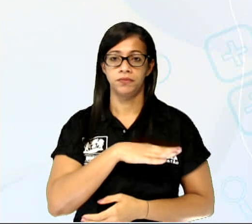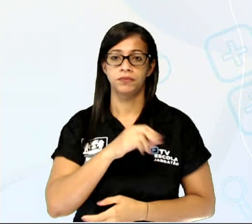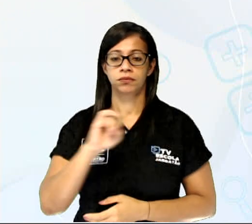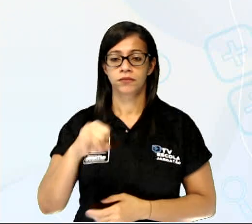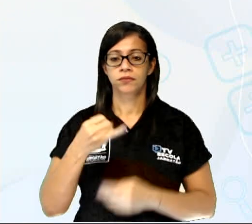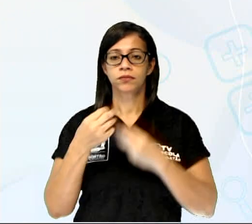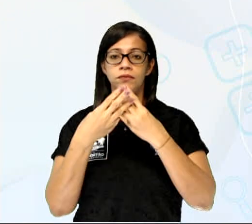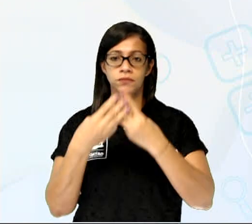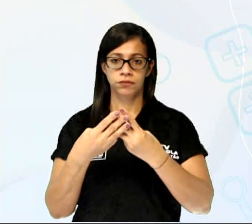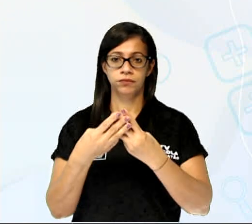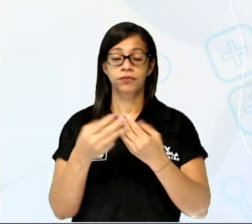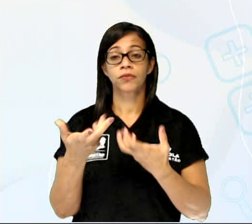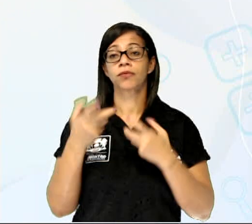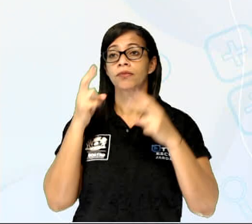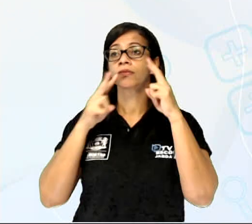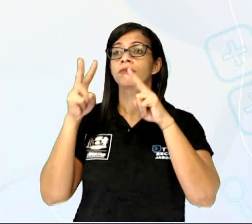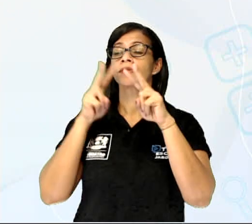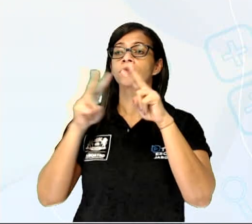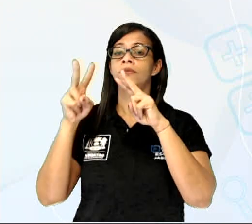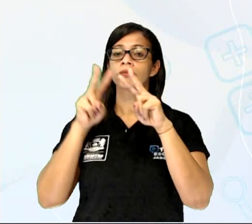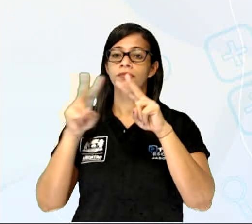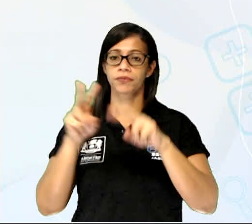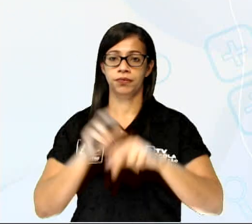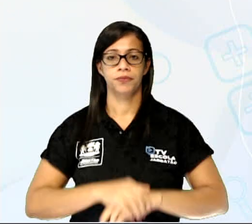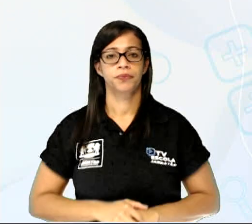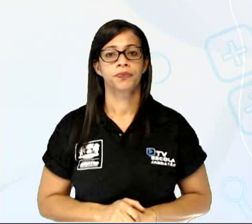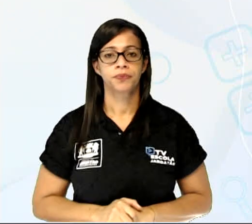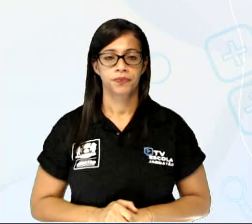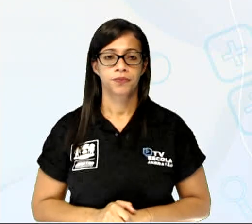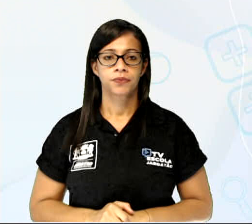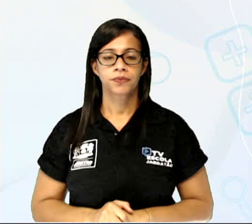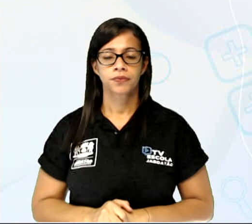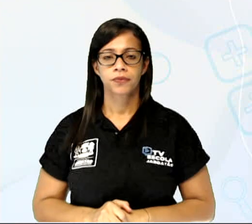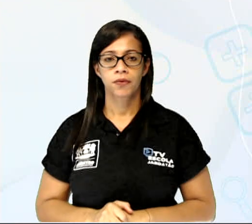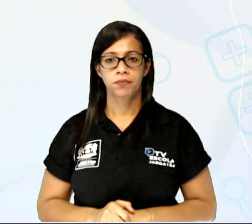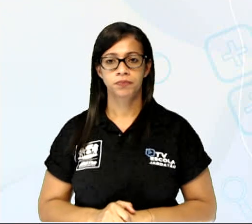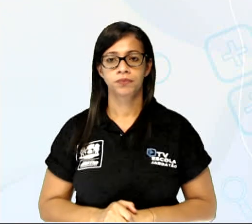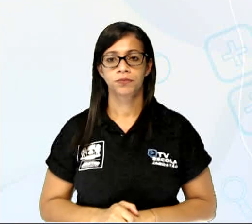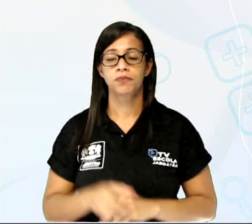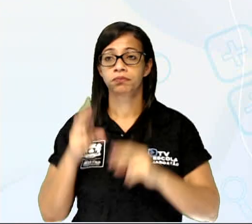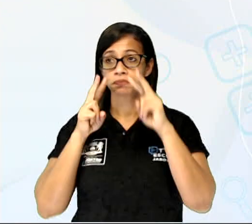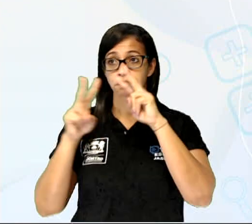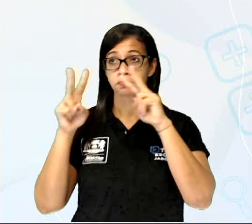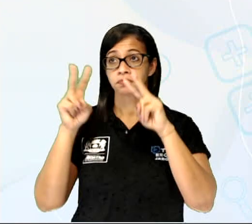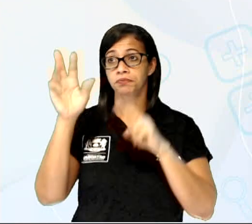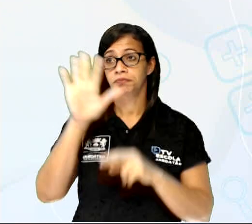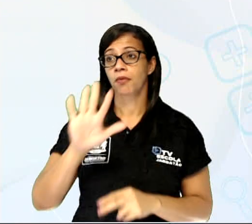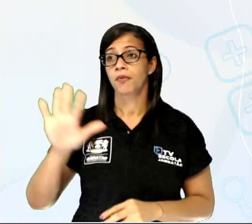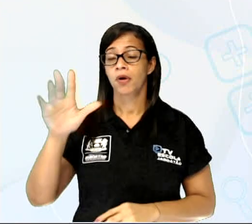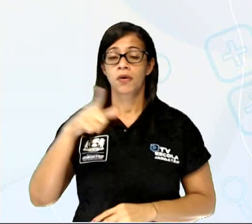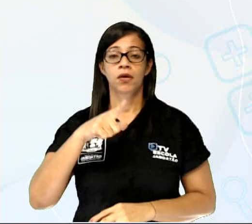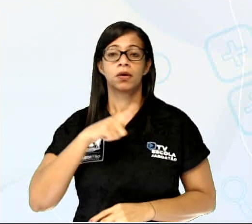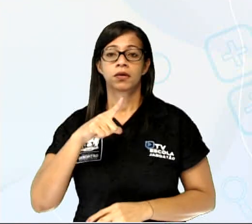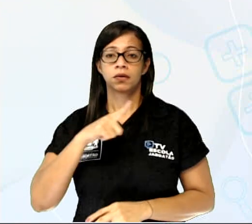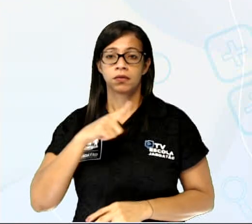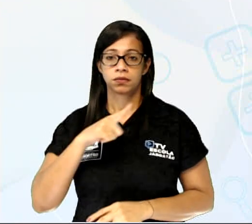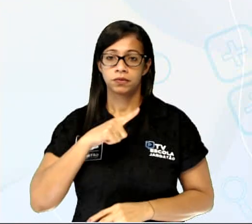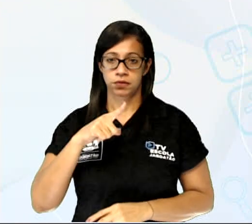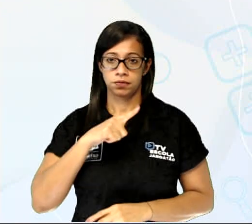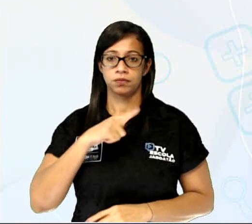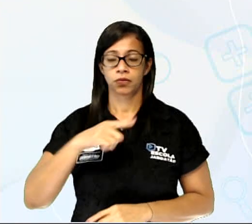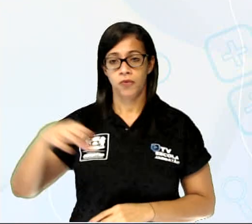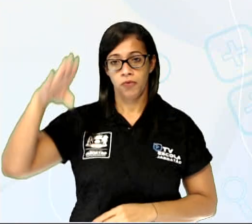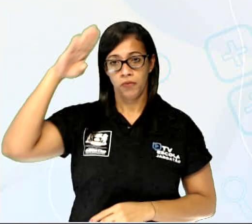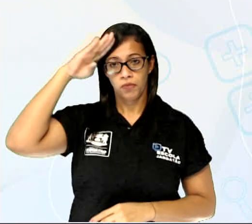observem aqui com atenção. Nessa imagem a gente vê um soldado alemão sendo apunhalado pelas costas por